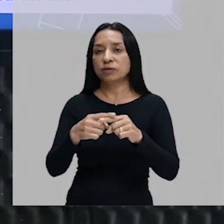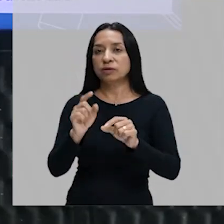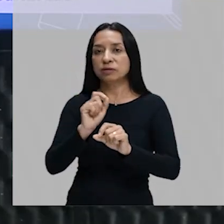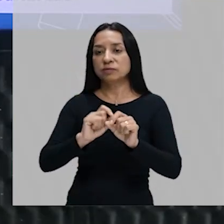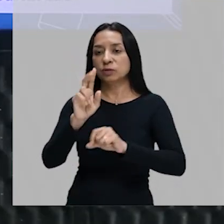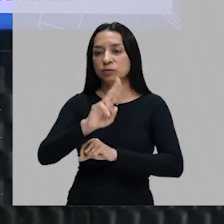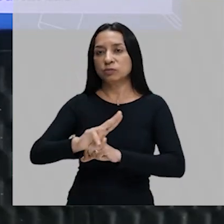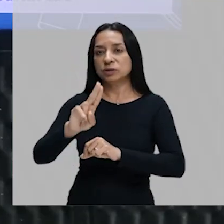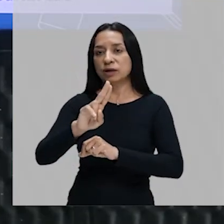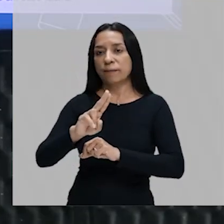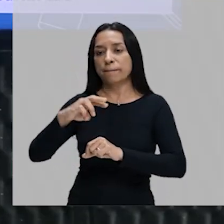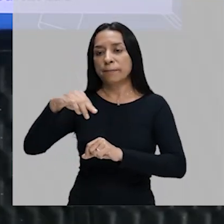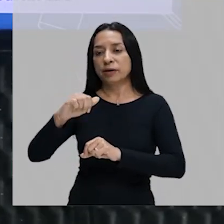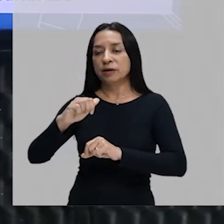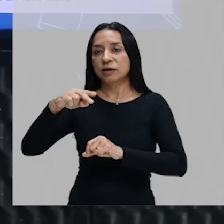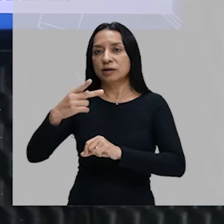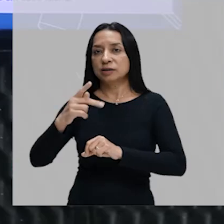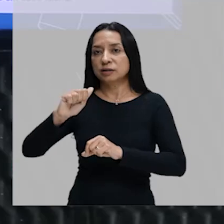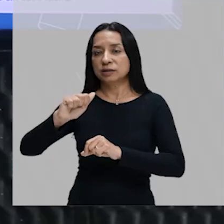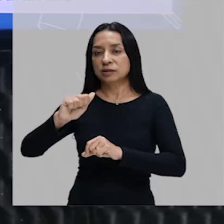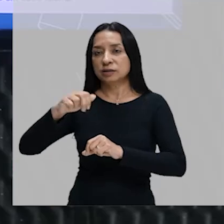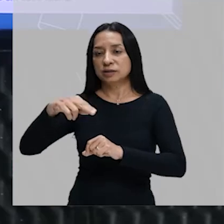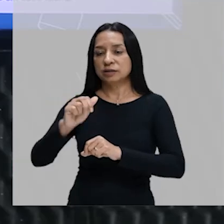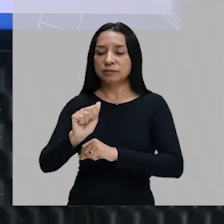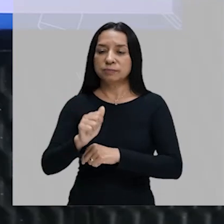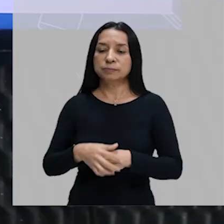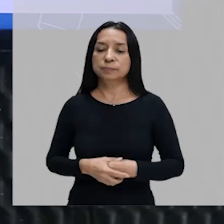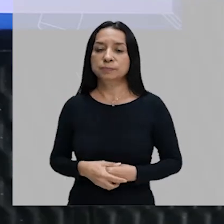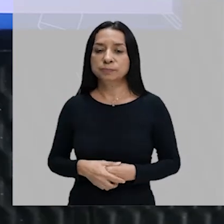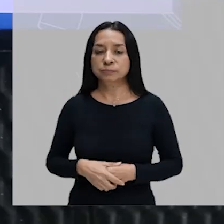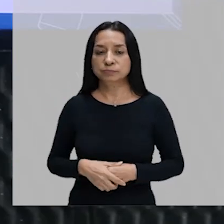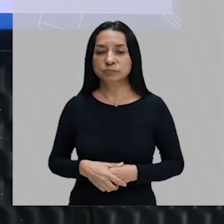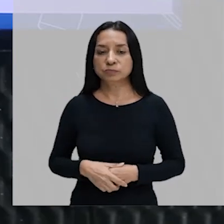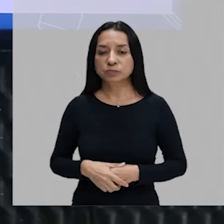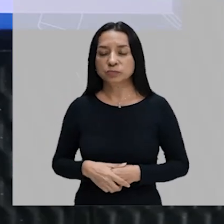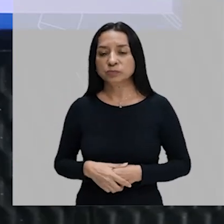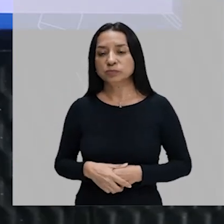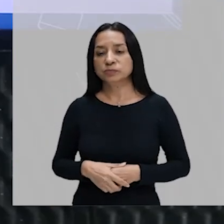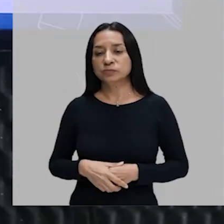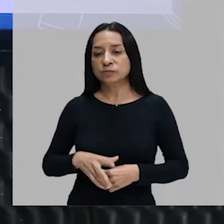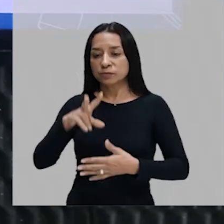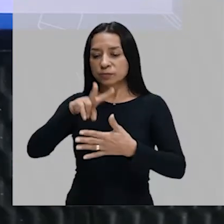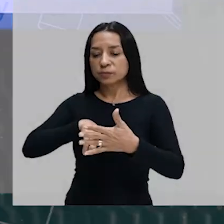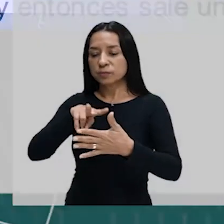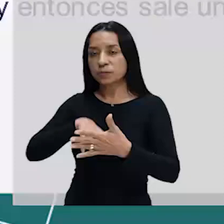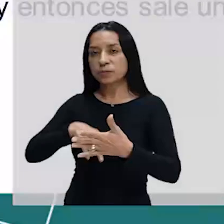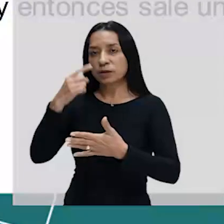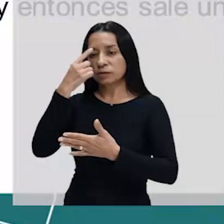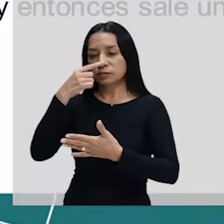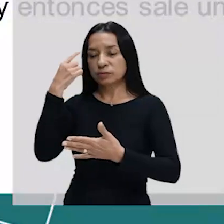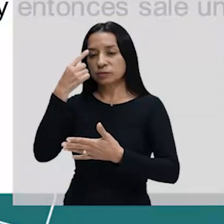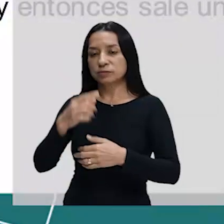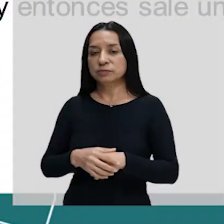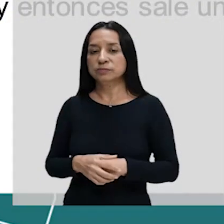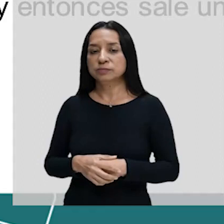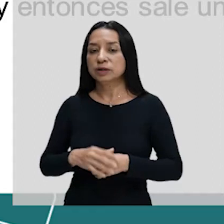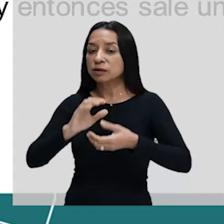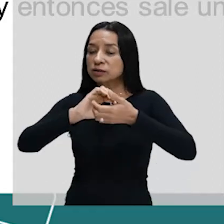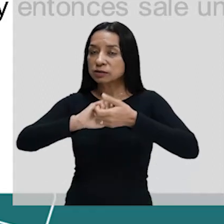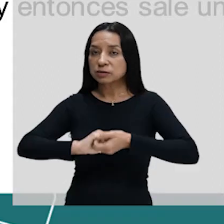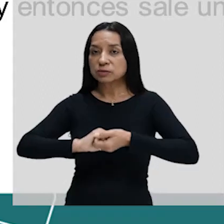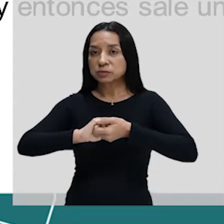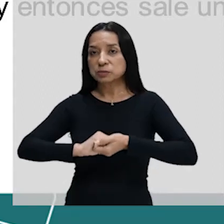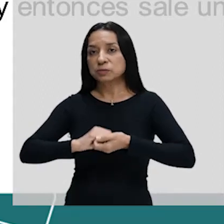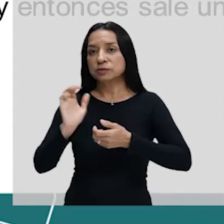vou utilizar amanhã, tá certo? Então, vamos lá. Los saludos e despedidas. Então, as saudações e as